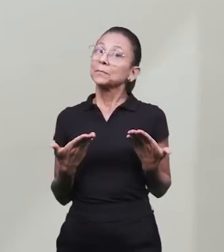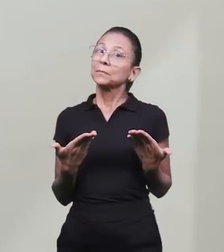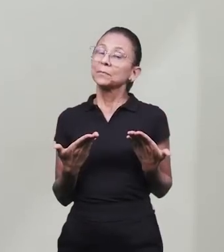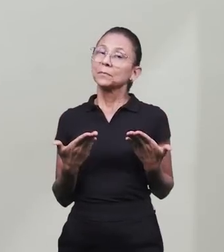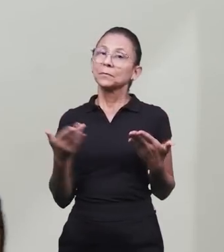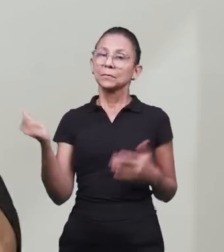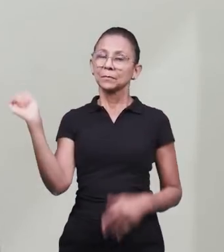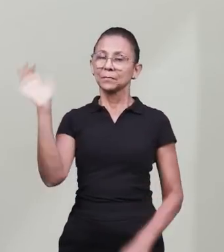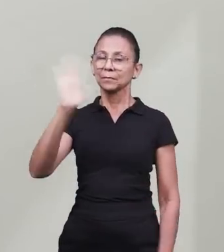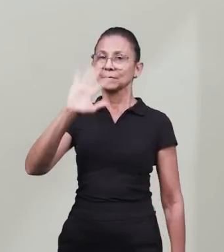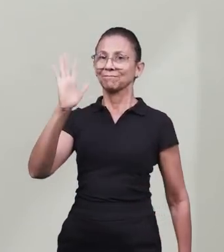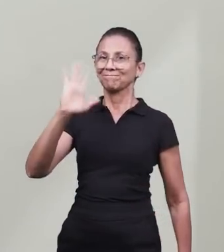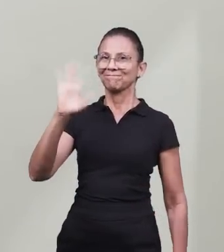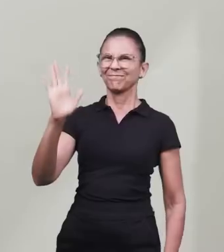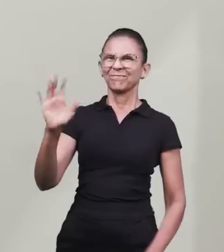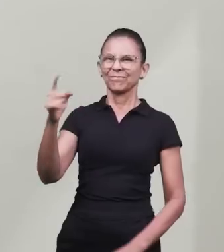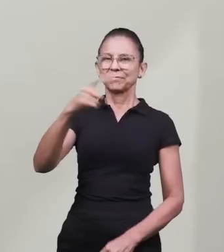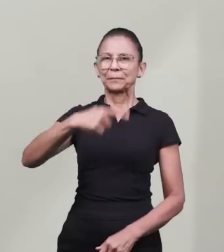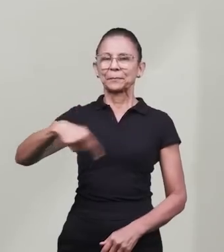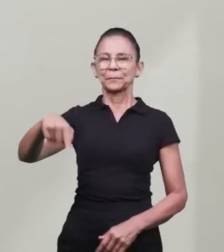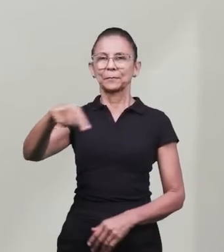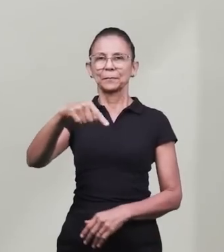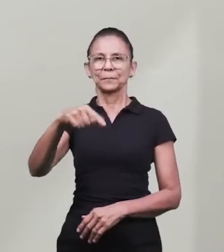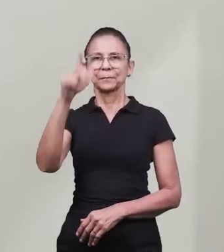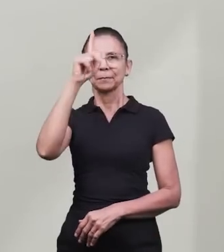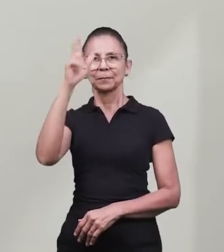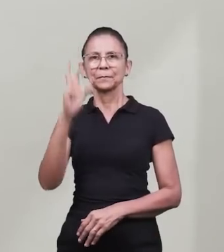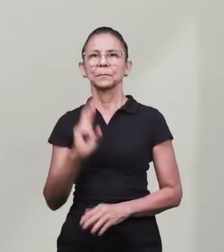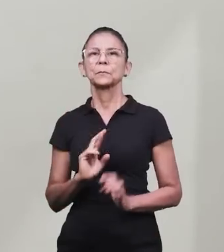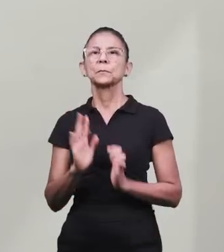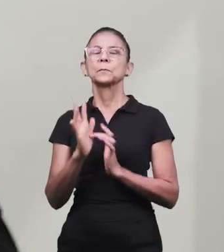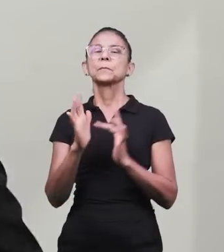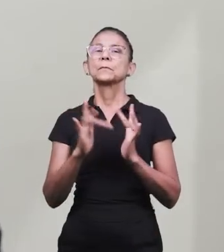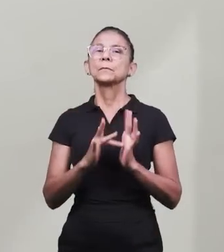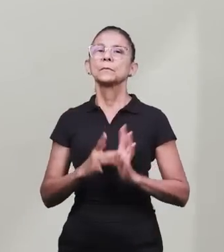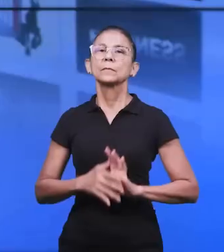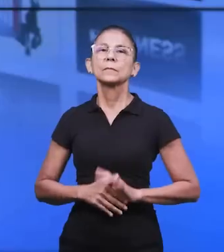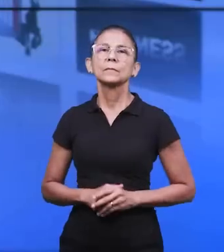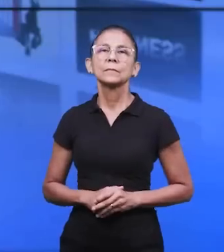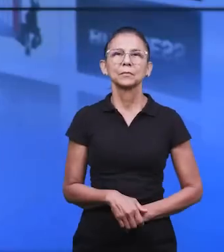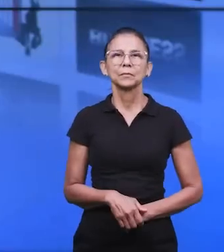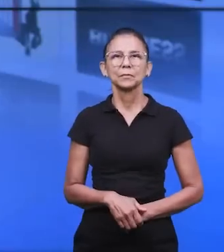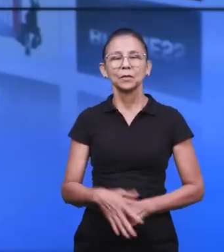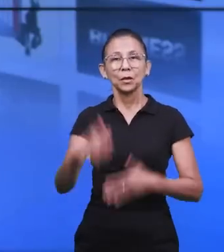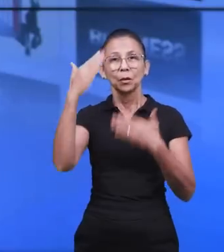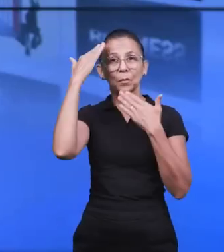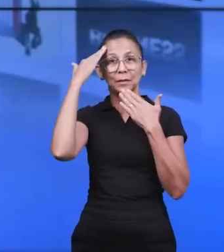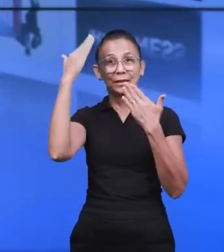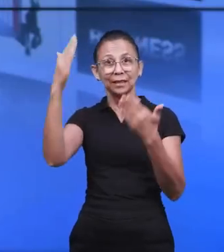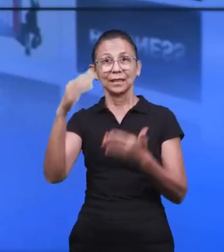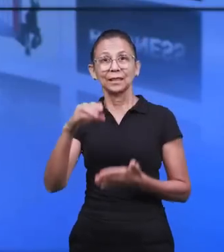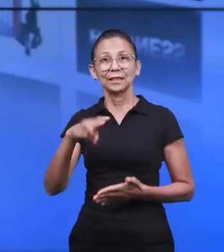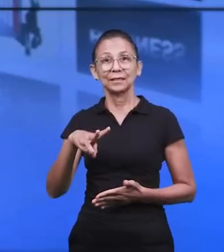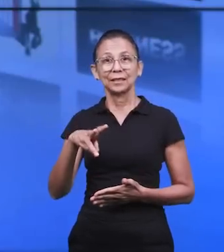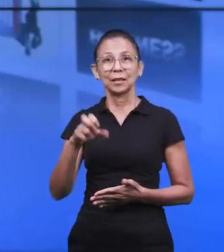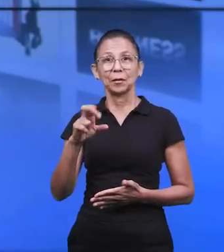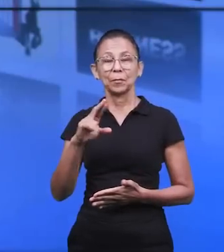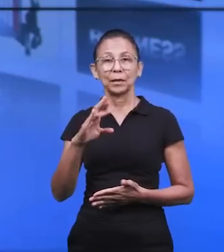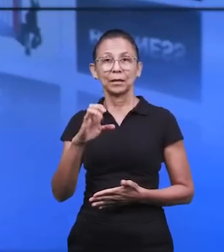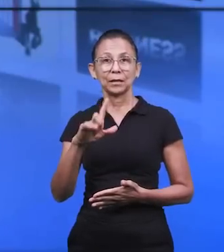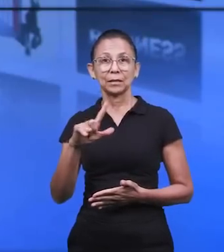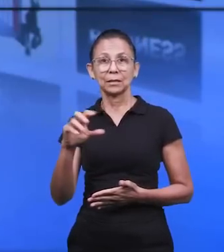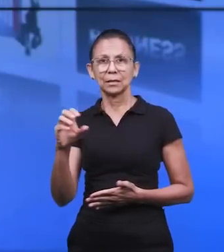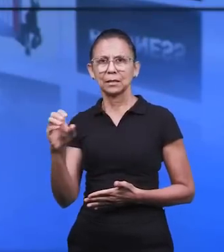assim, nos despedimos dos amados irmãos com a paz do Senhor Jesus. Obrigado, Marcelo! E agora nós vamos